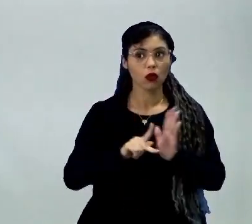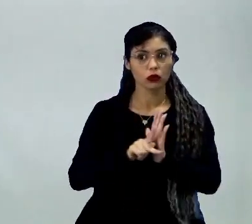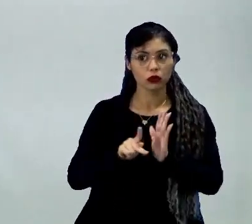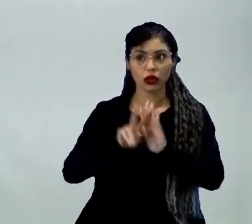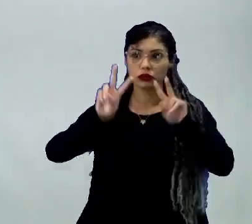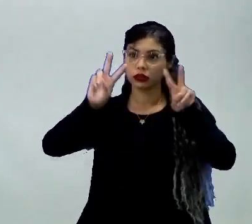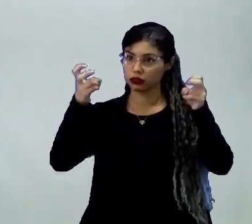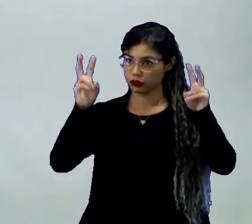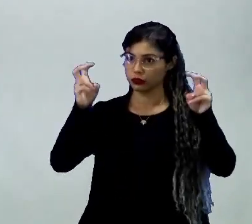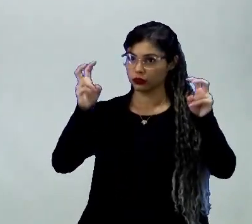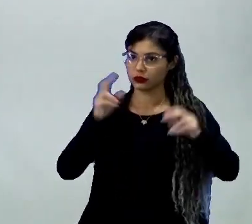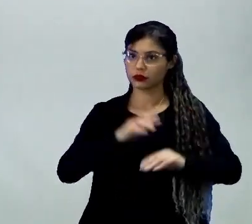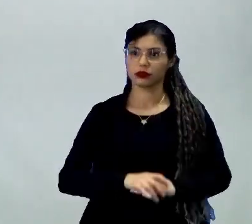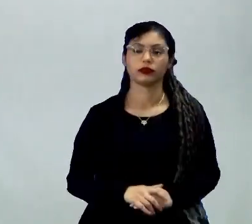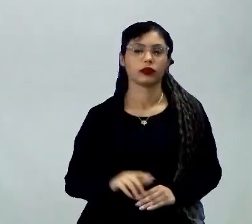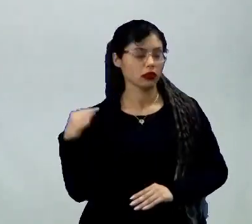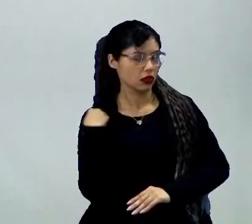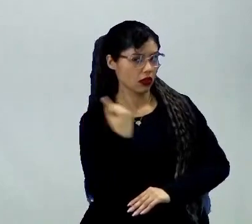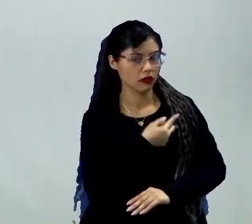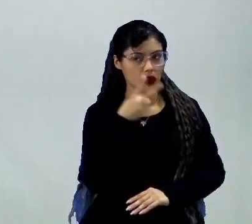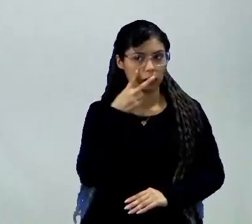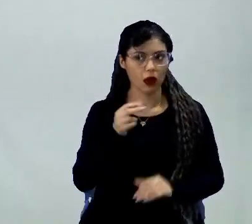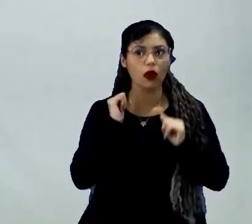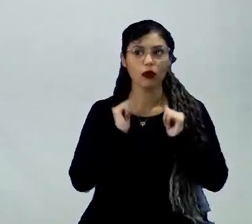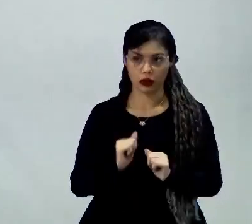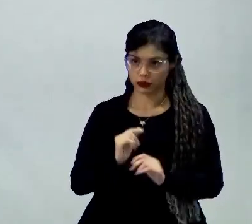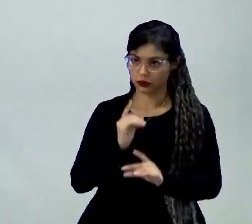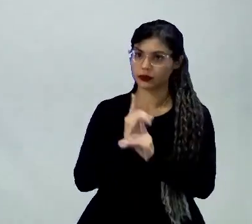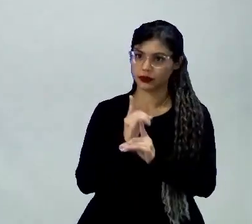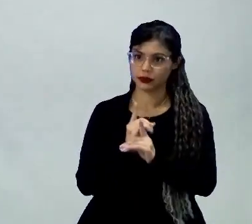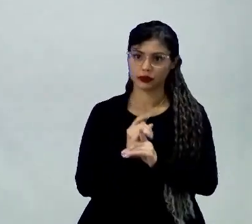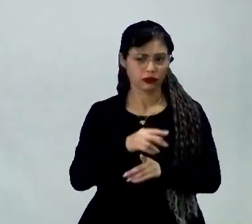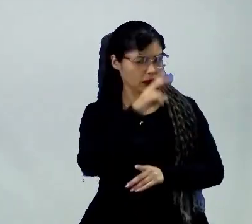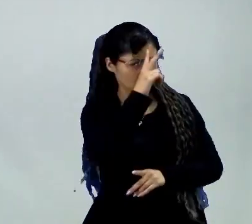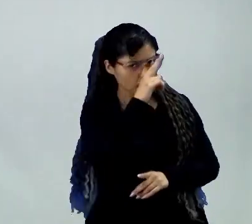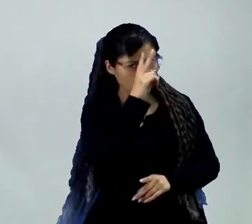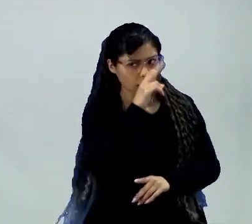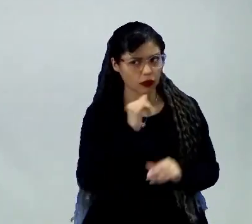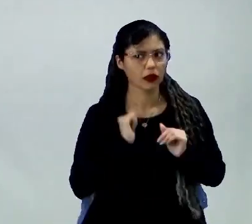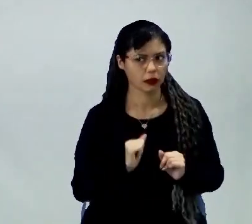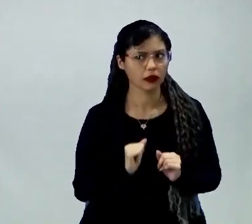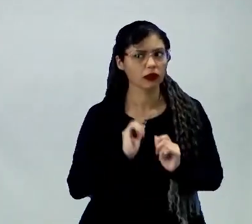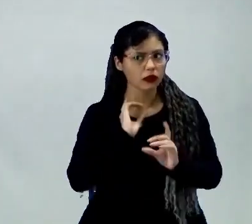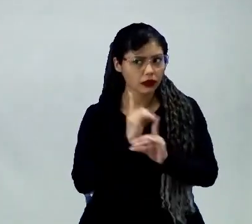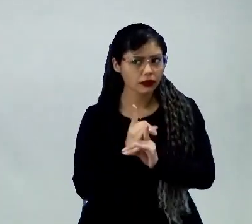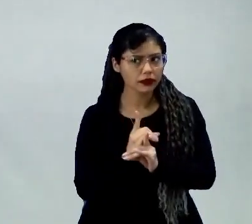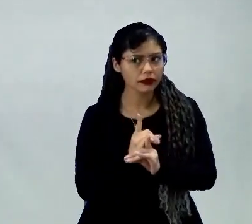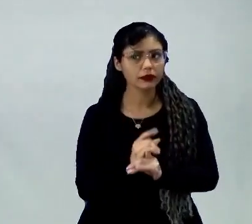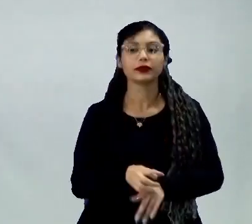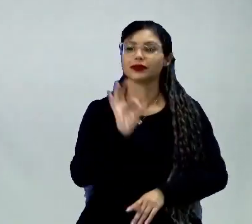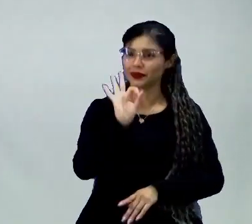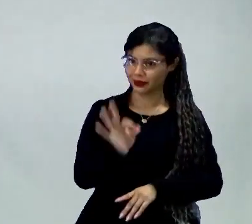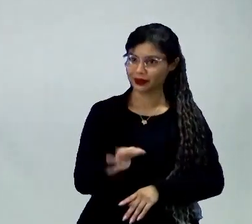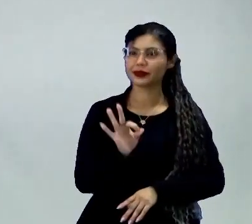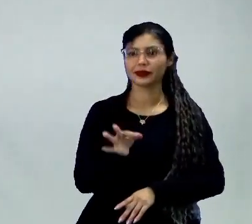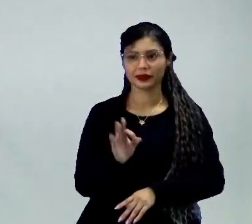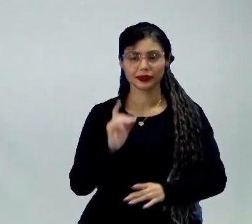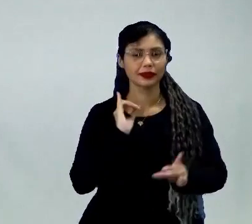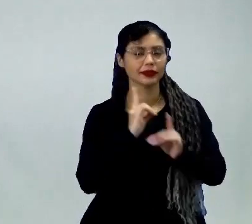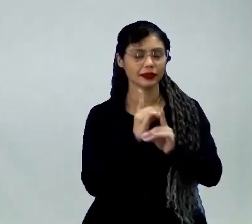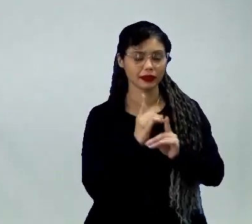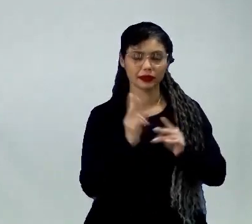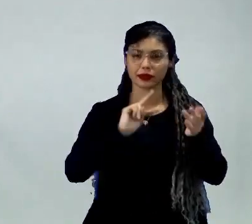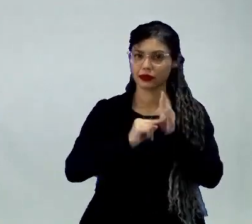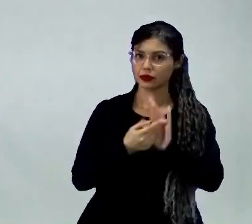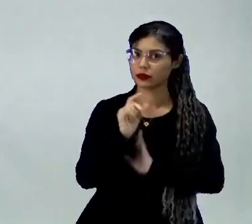determinado assunto. E a gente viu onde a gente pode encontrar. Vocês lembram ainda onde a gente pode encontrar? Isso mesmo, nós podemos encontrar